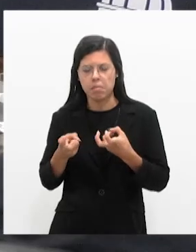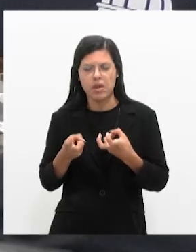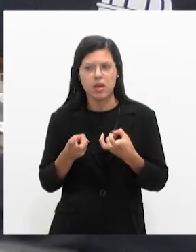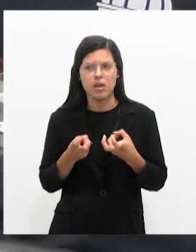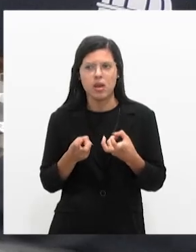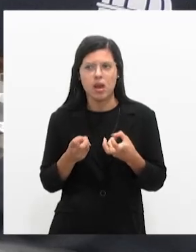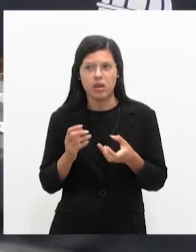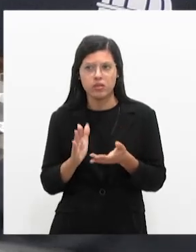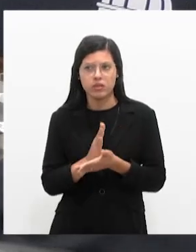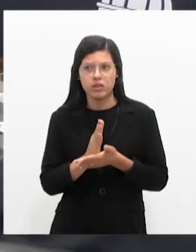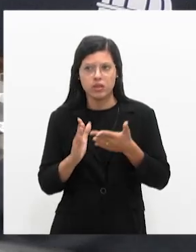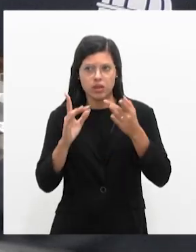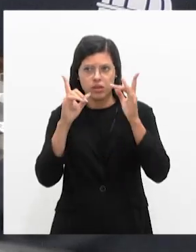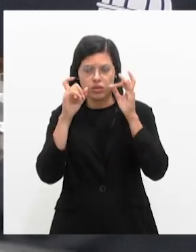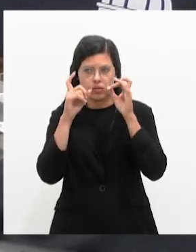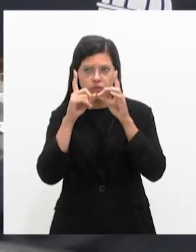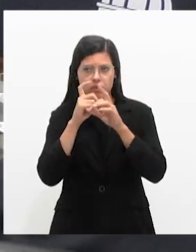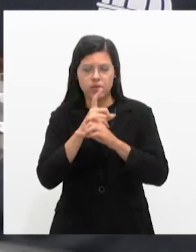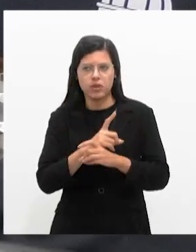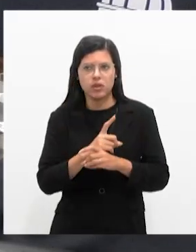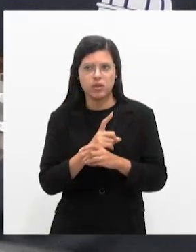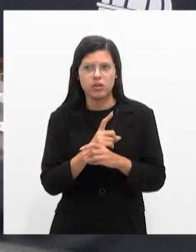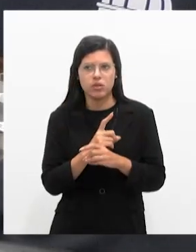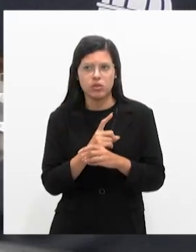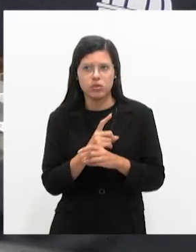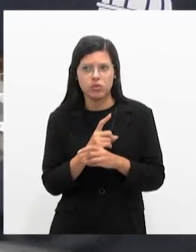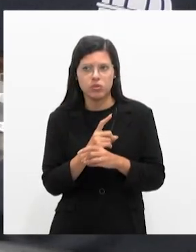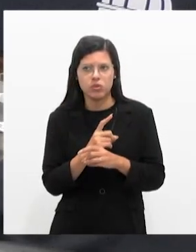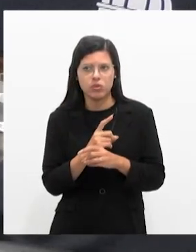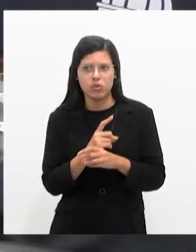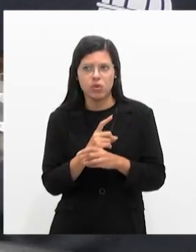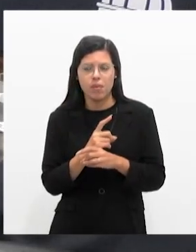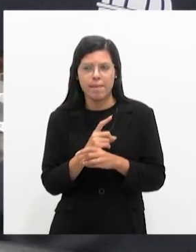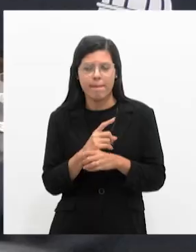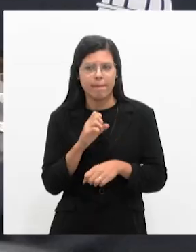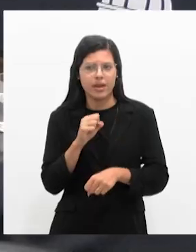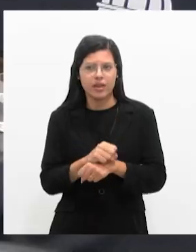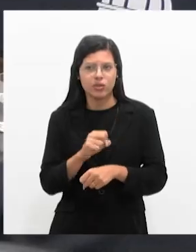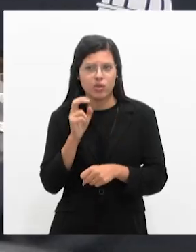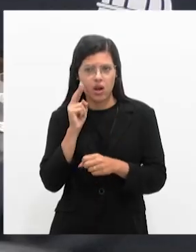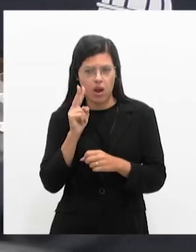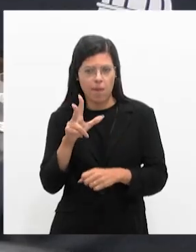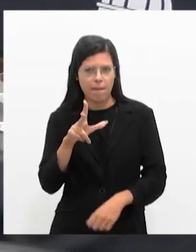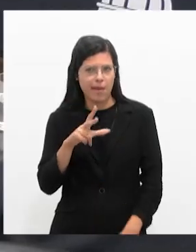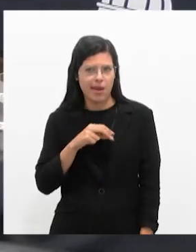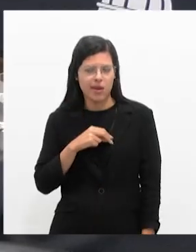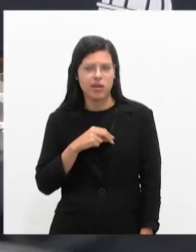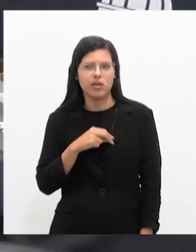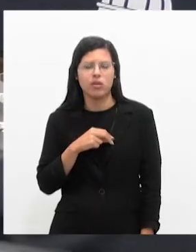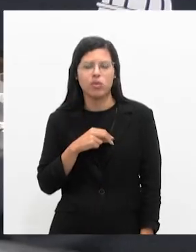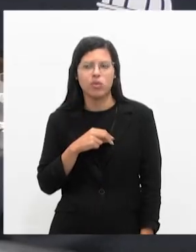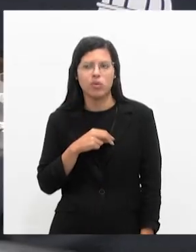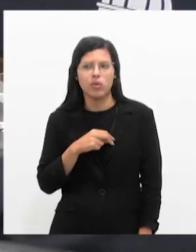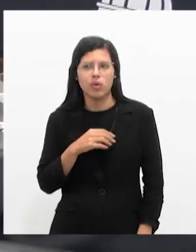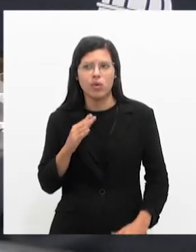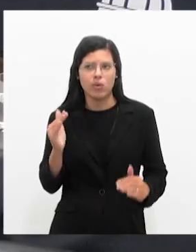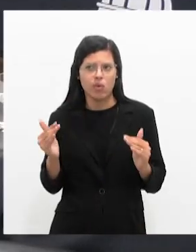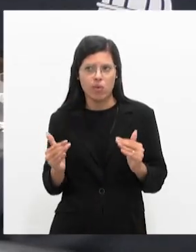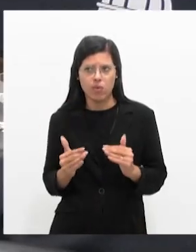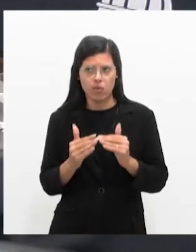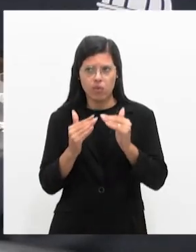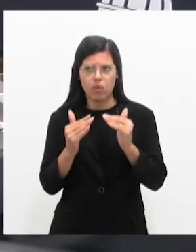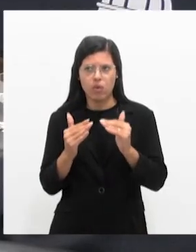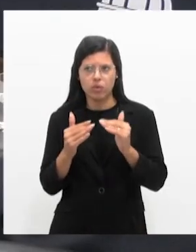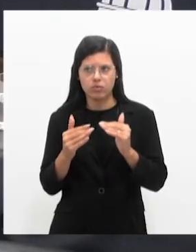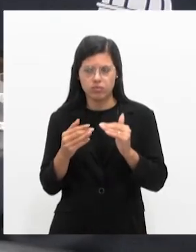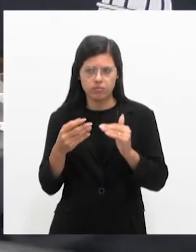às vezes é difícil fazer isso também, tirar o olhar do mérito à relação da forma. Concordo com as